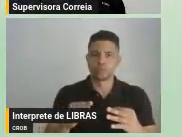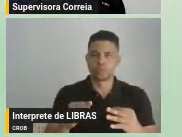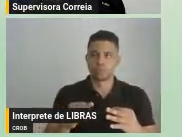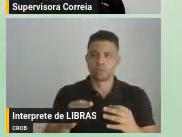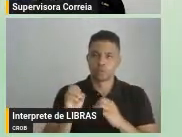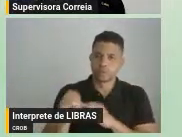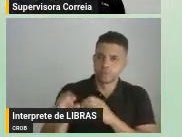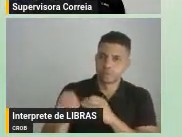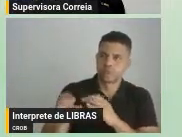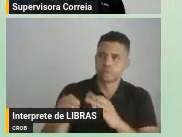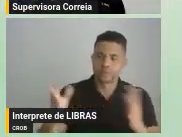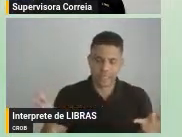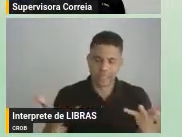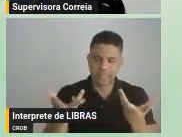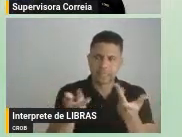de qualidade